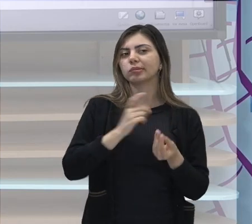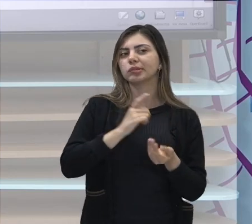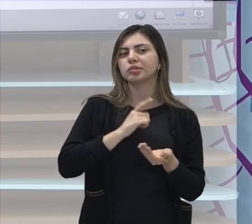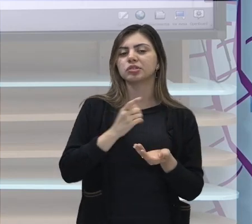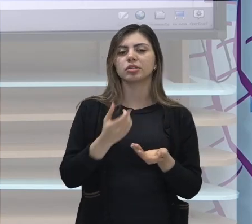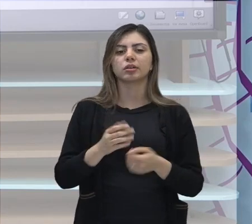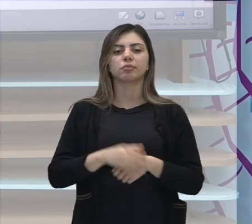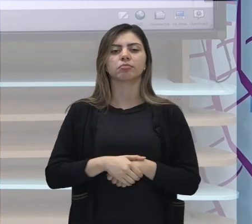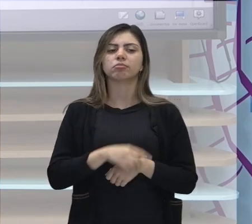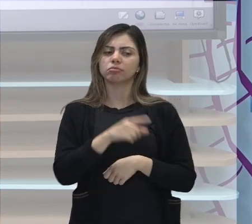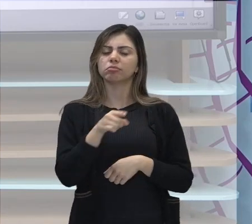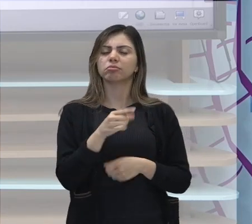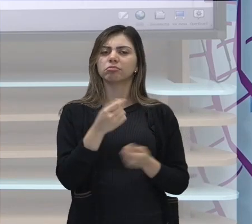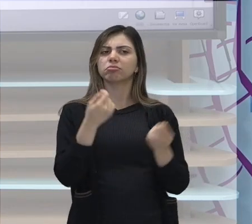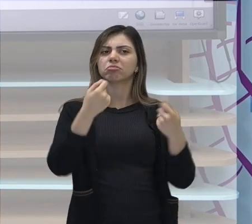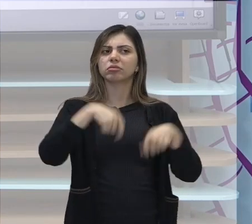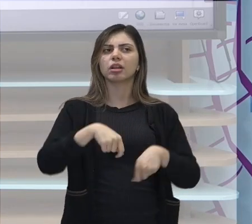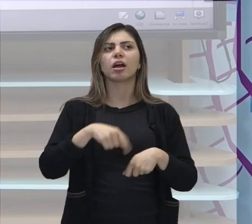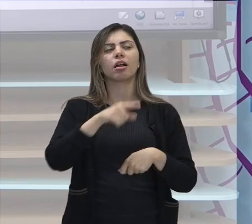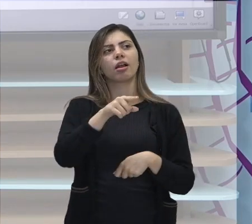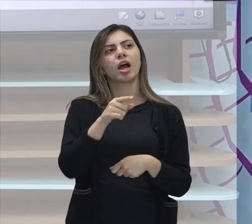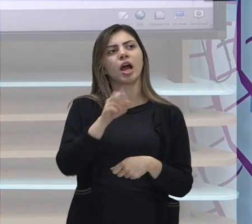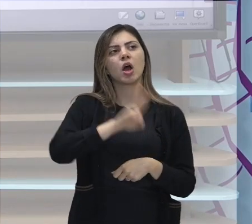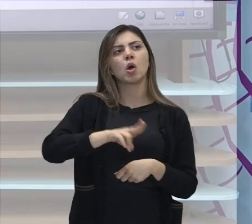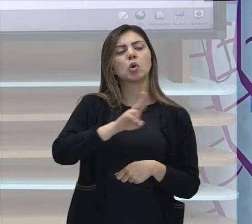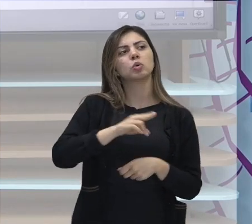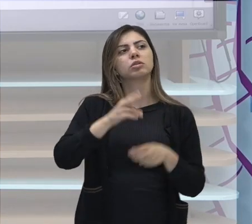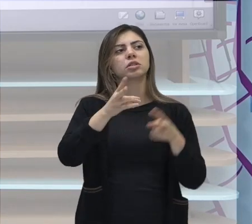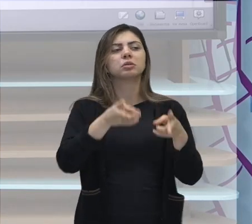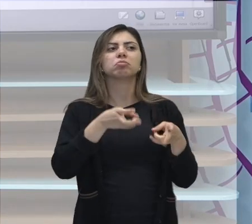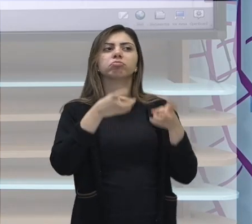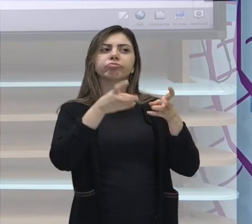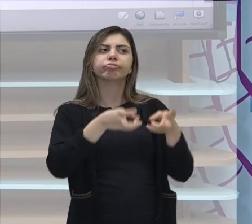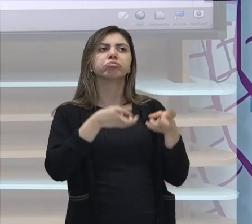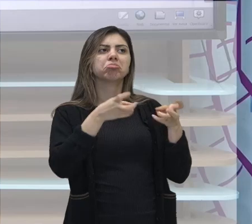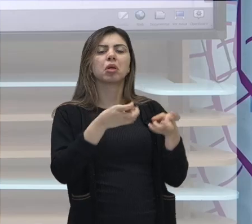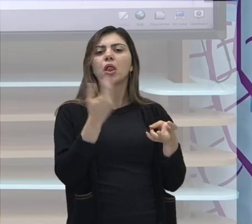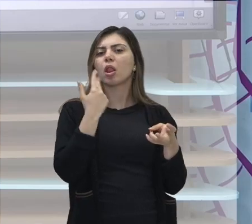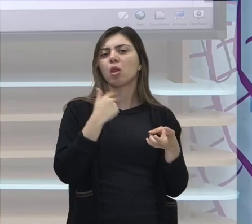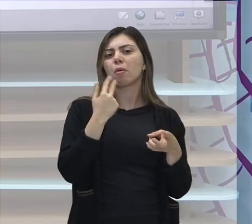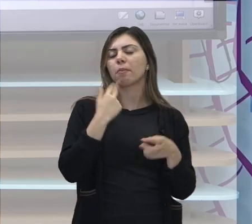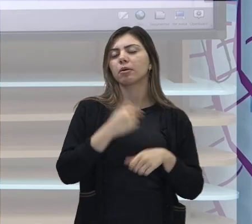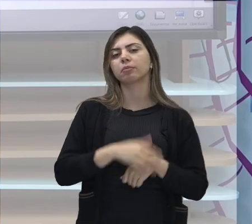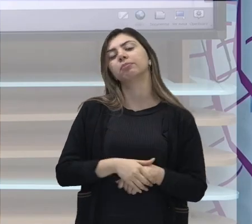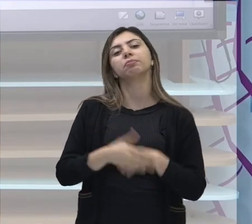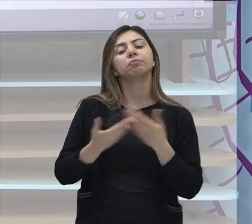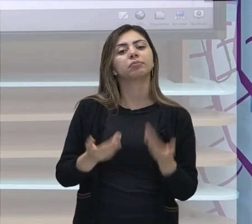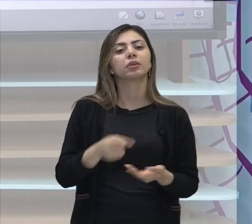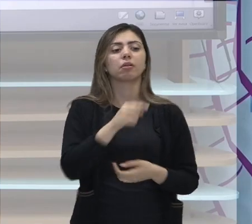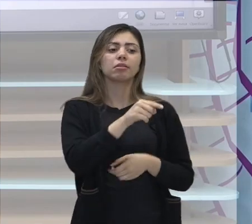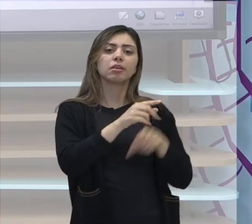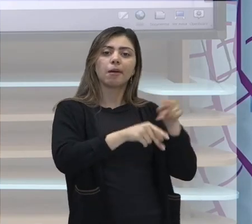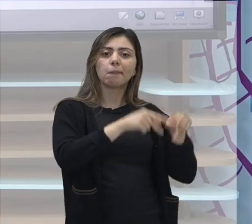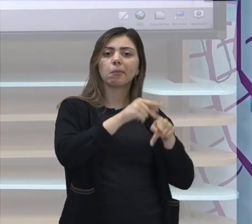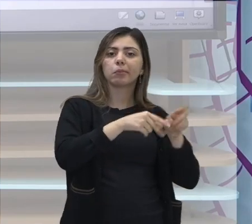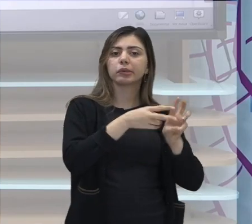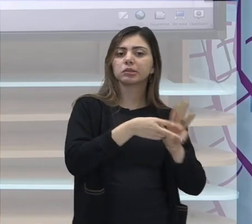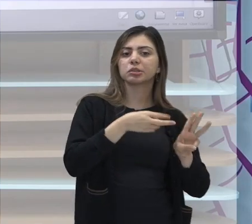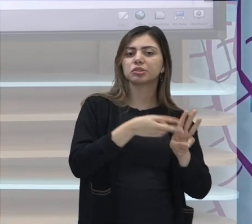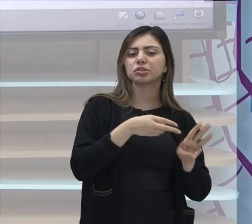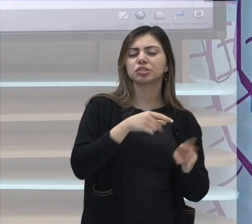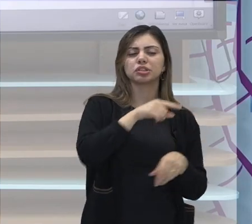assim, harmonioso, né, com a natureza. Afinal de contas, dentro da lógica dessas populações, você